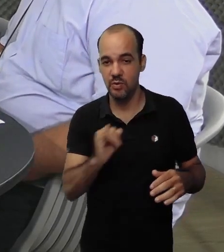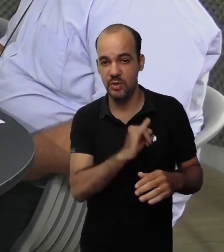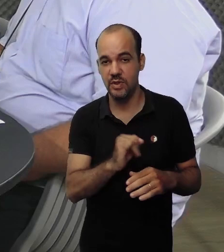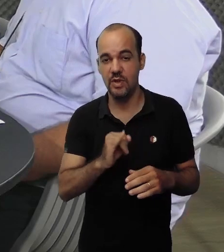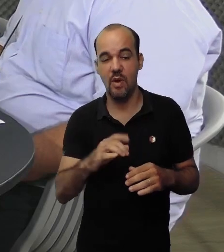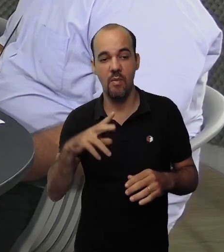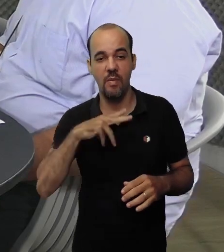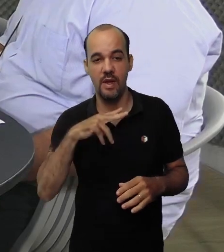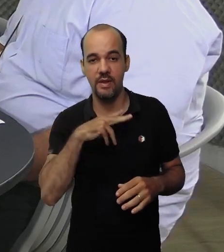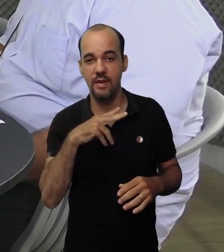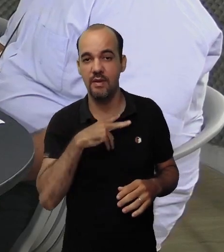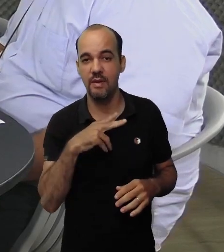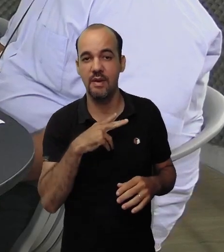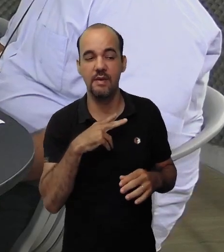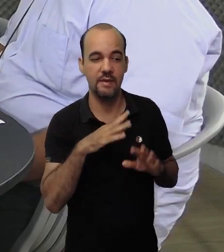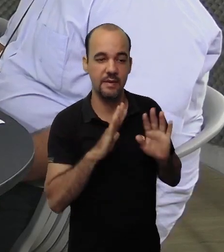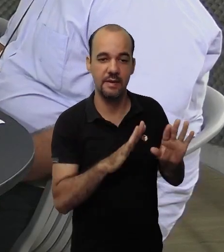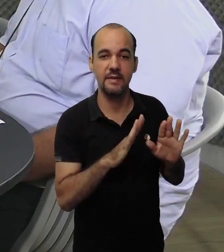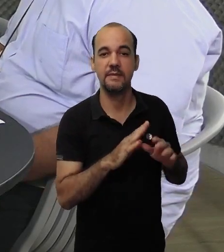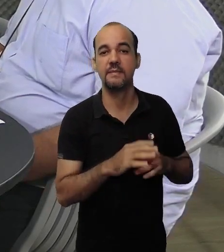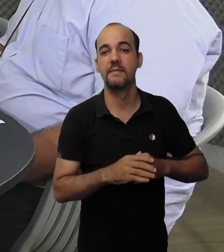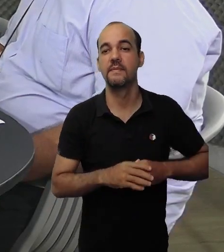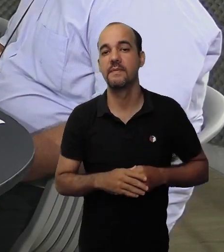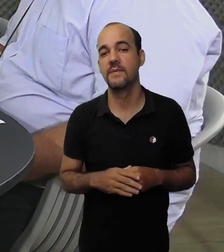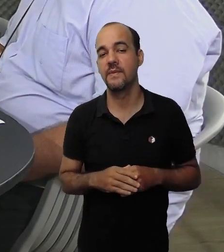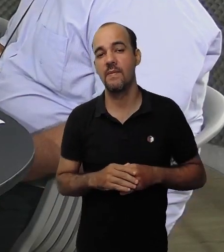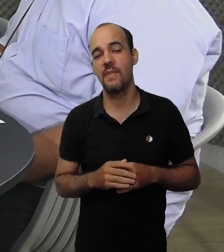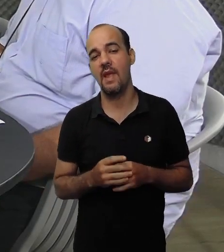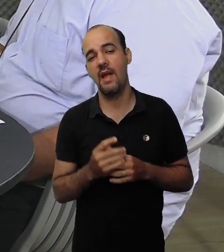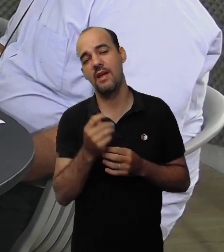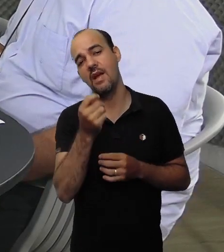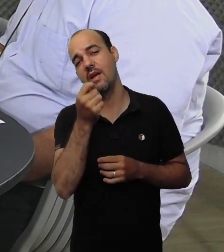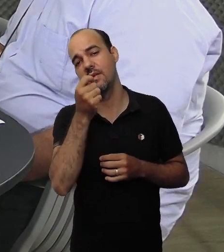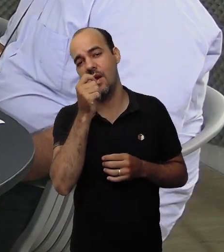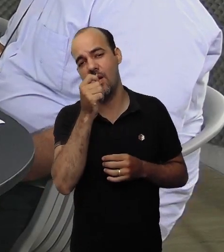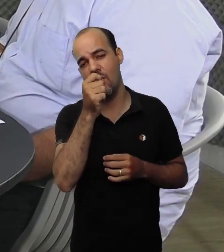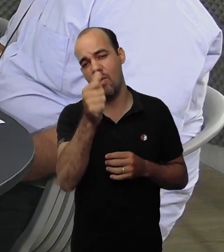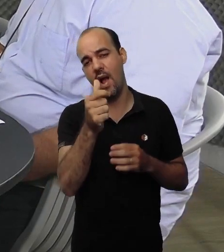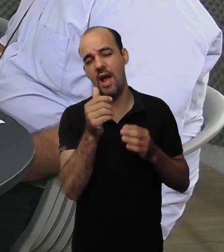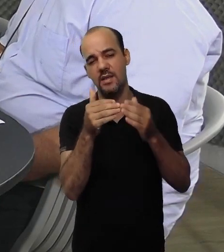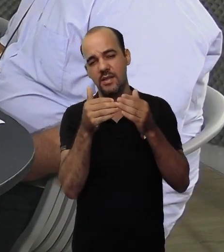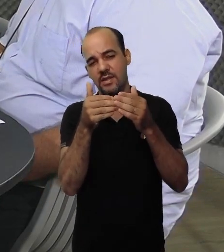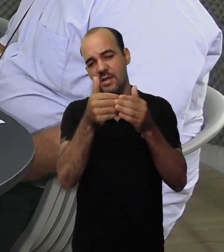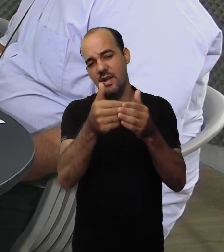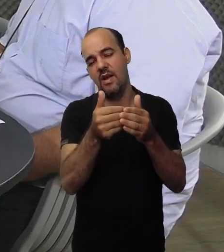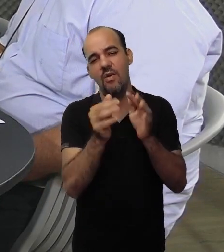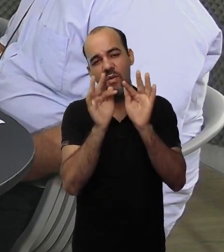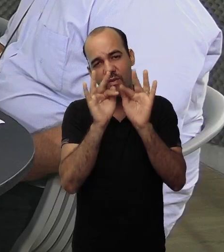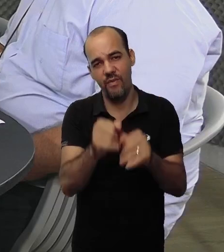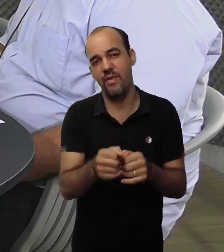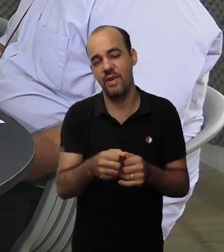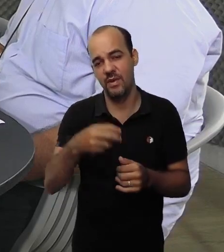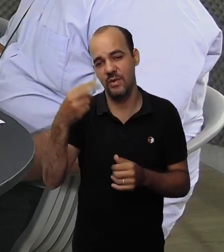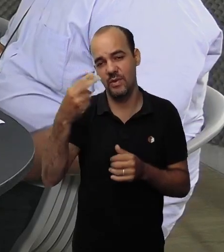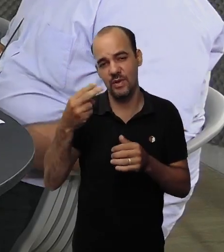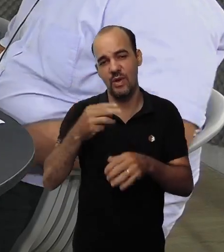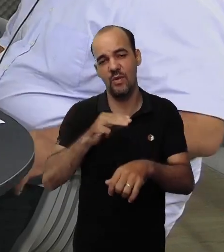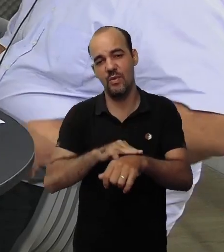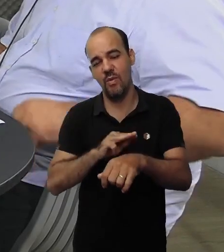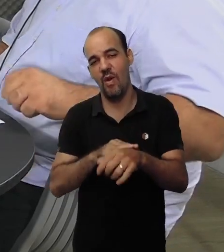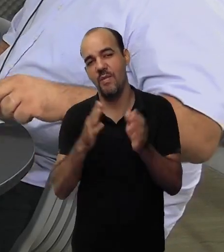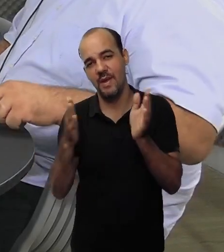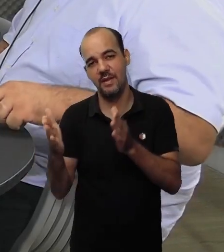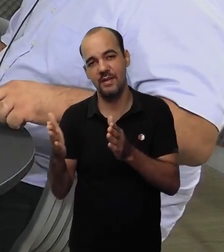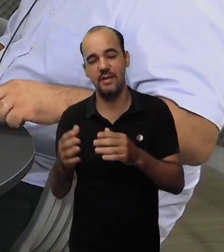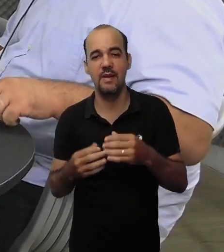sua especificidade. Gente, a gente está chegando ao final do nosso bloco, né, nosso segundo bloco, o Papo com o Gestor. Muito